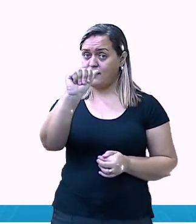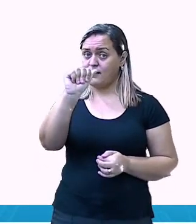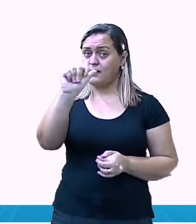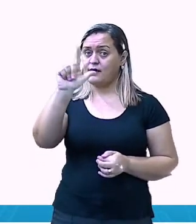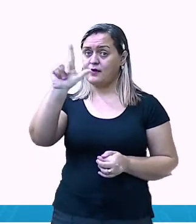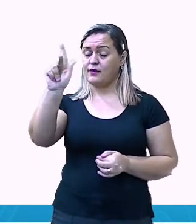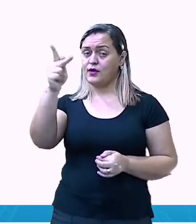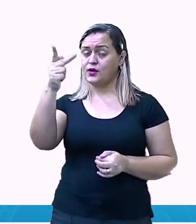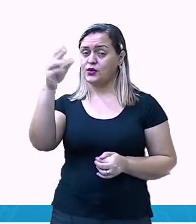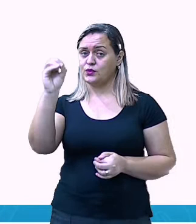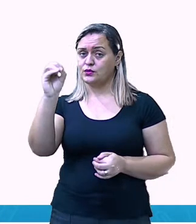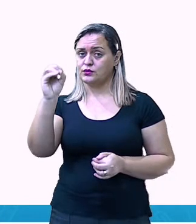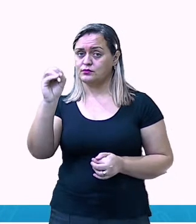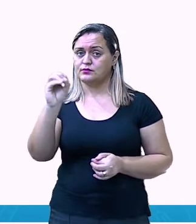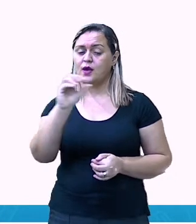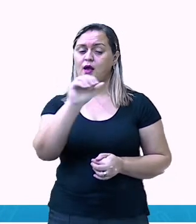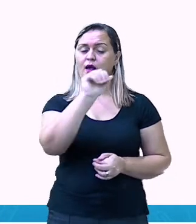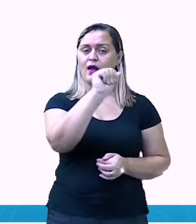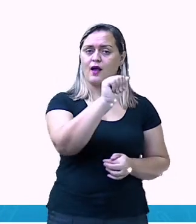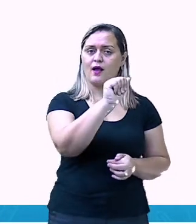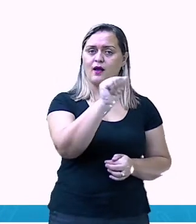para o Brasil. Olha lá.